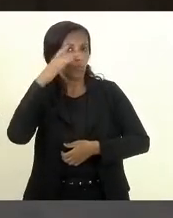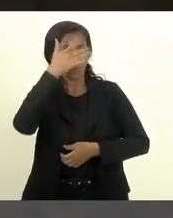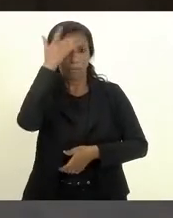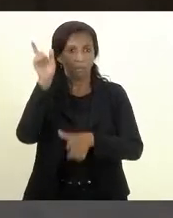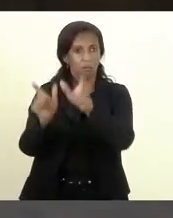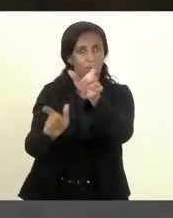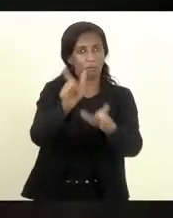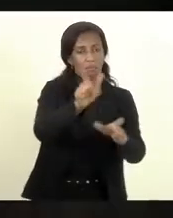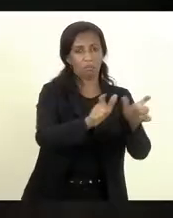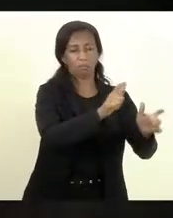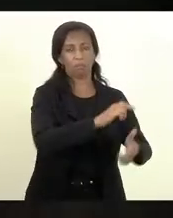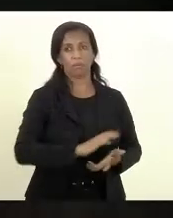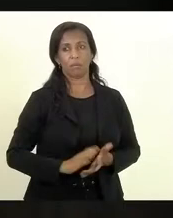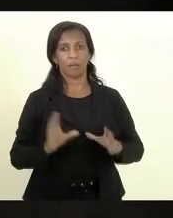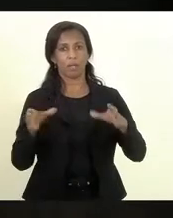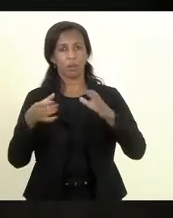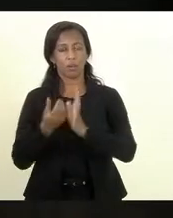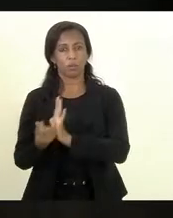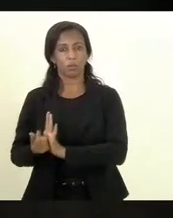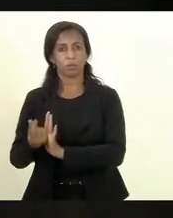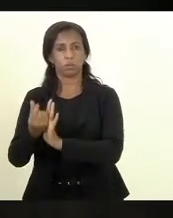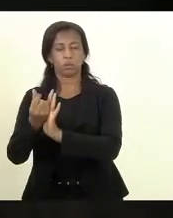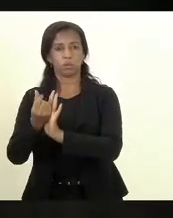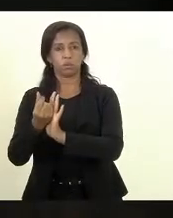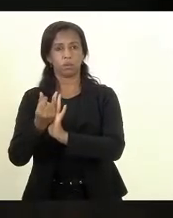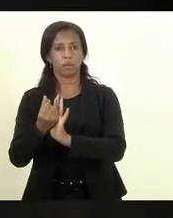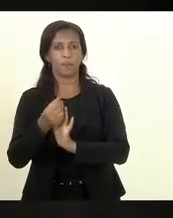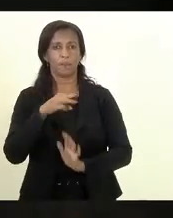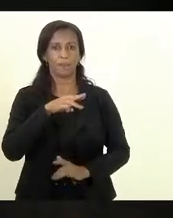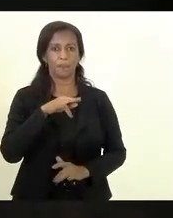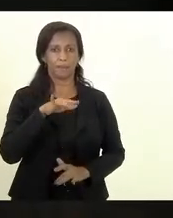Obrigada. Pela Comissão de Orçamento, deputado Márcio Canella.